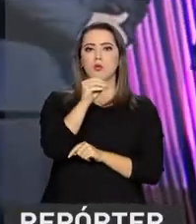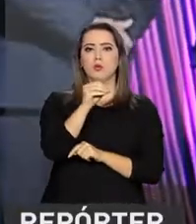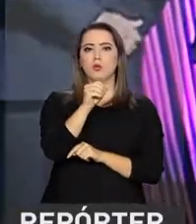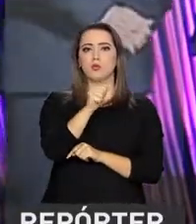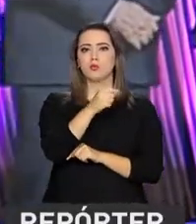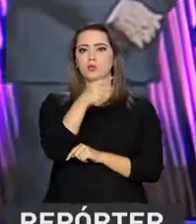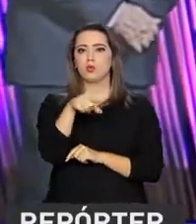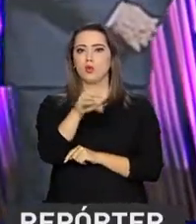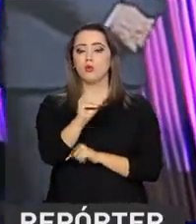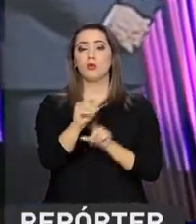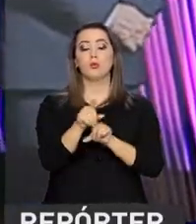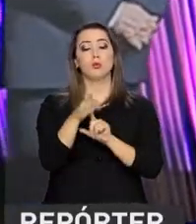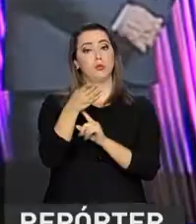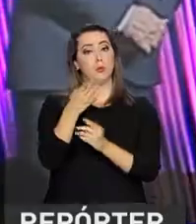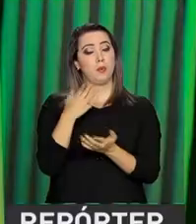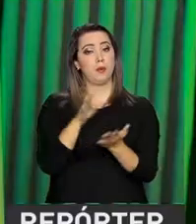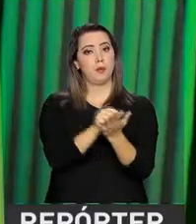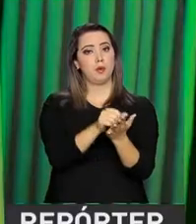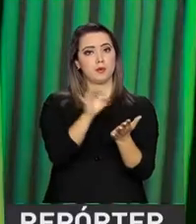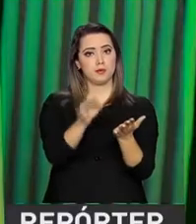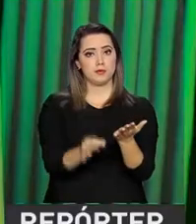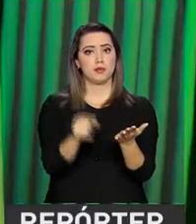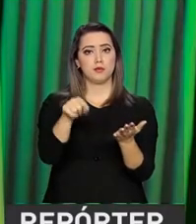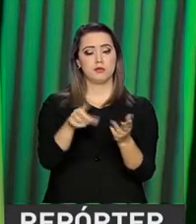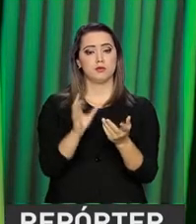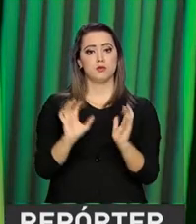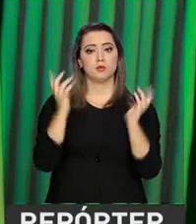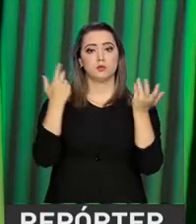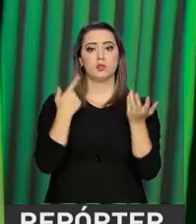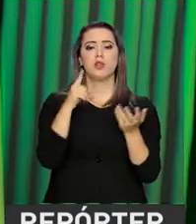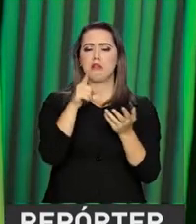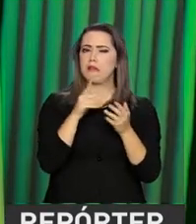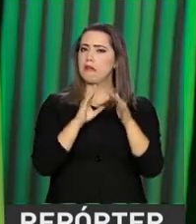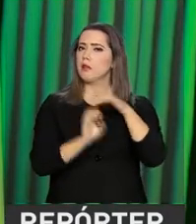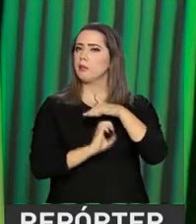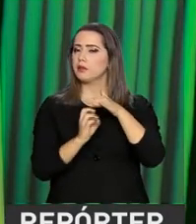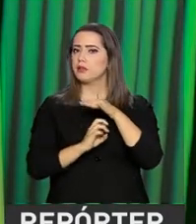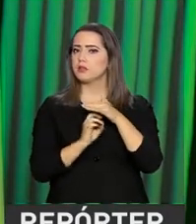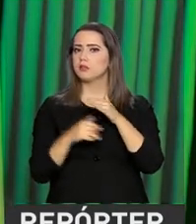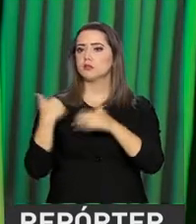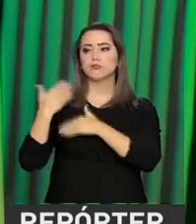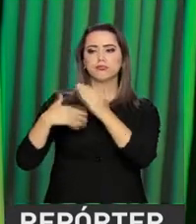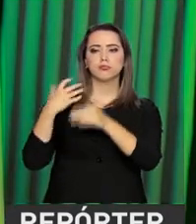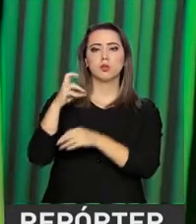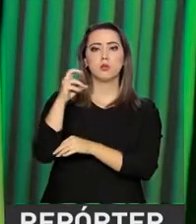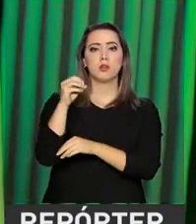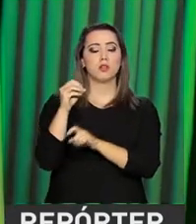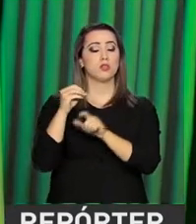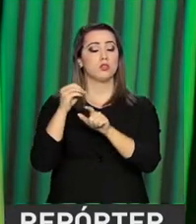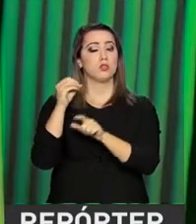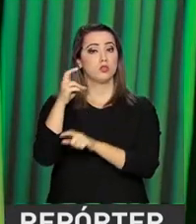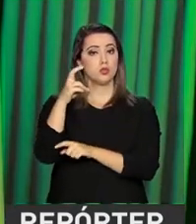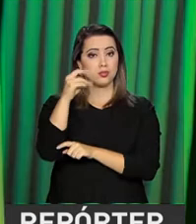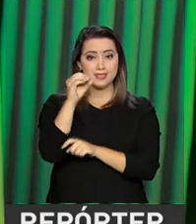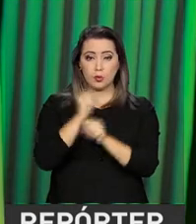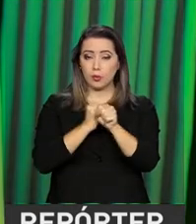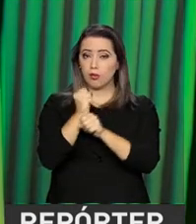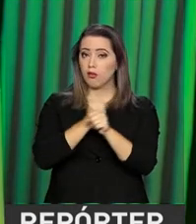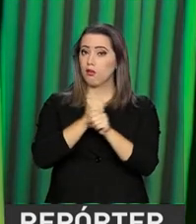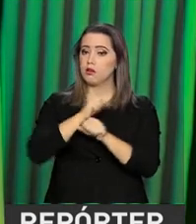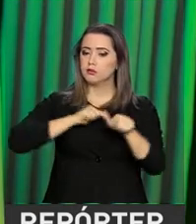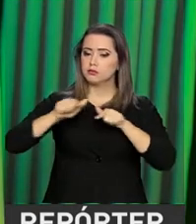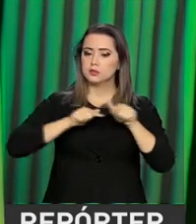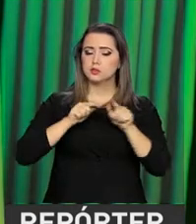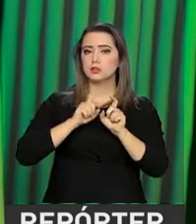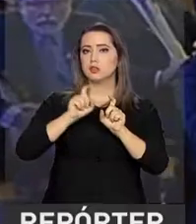posse oficialmente nesta cerimônia. Empresário com uma trajetória profissional de mais de 50 anos ligada à atividade